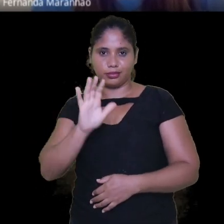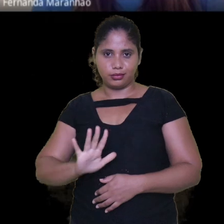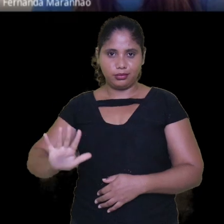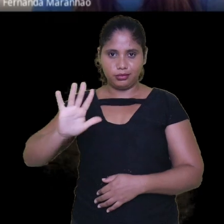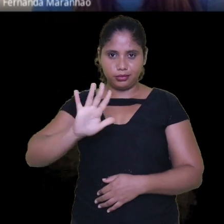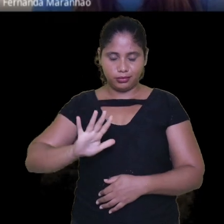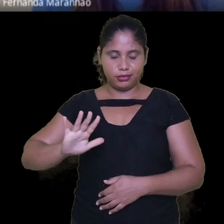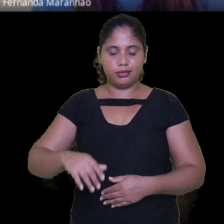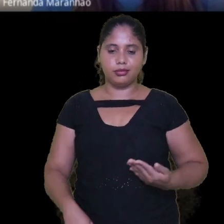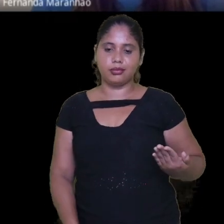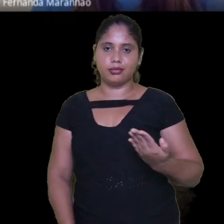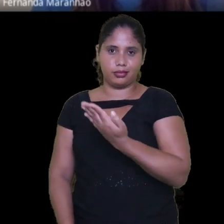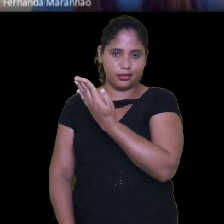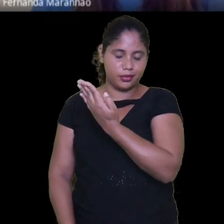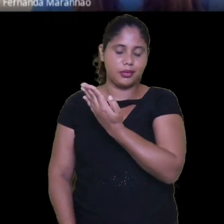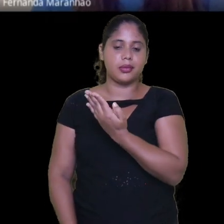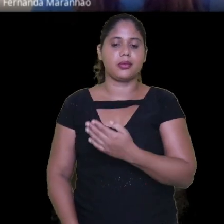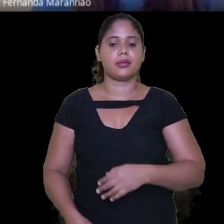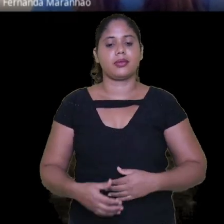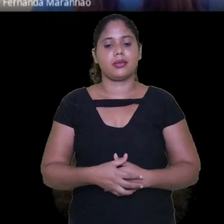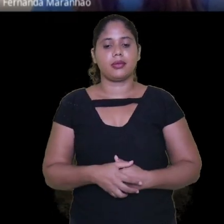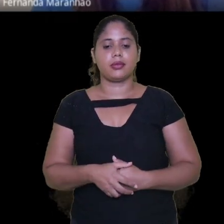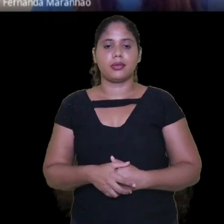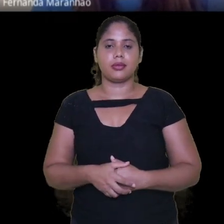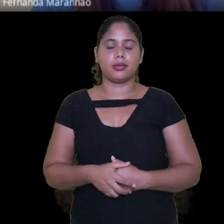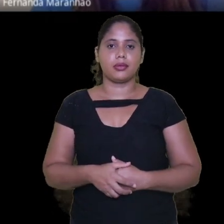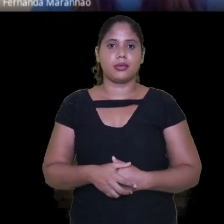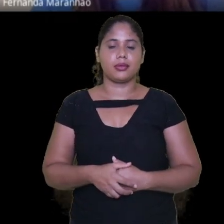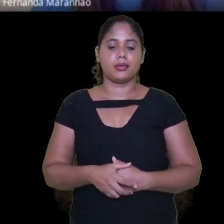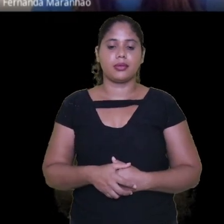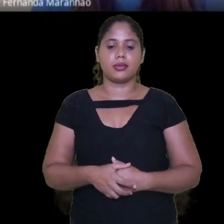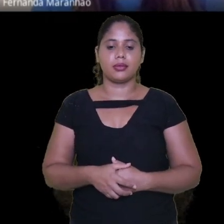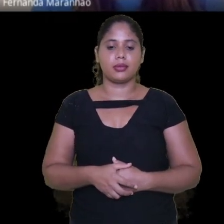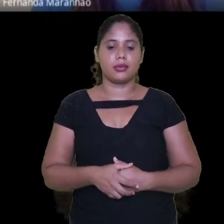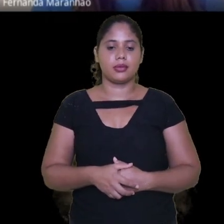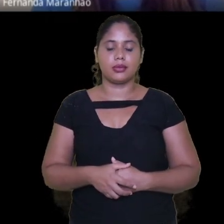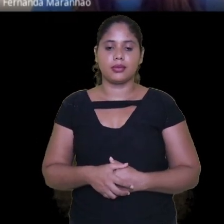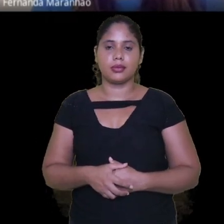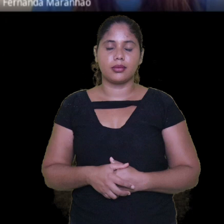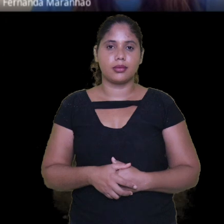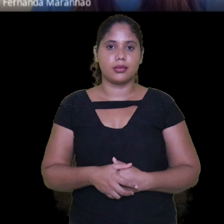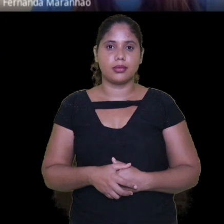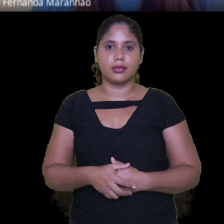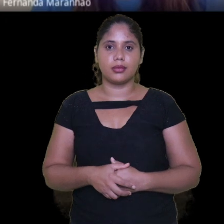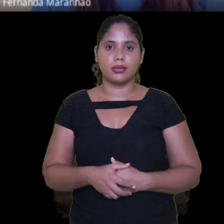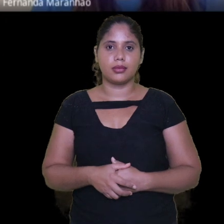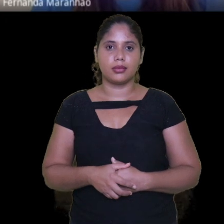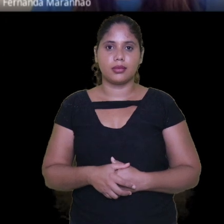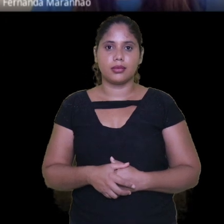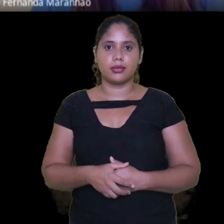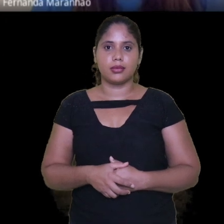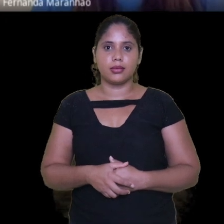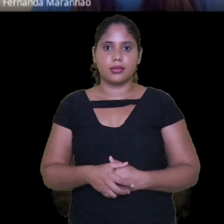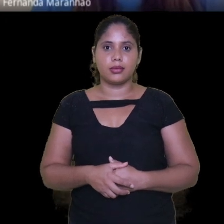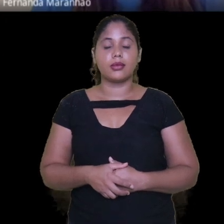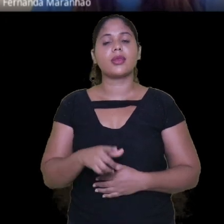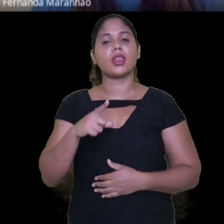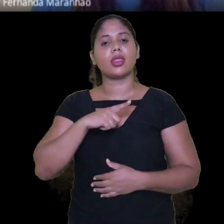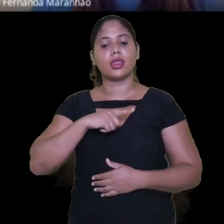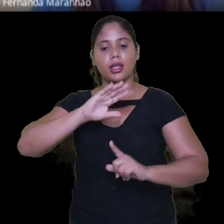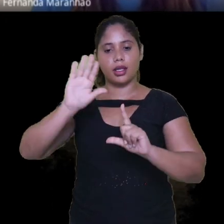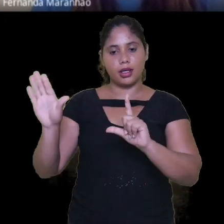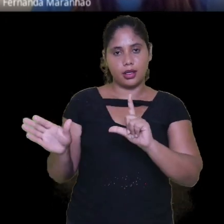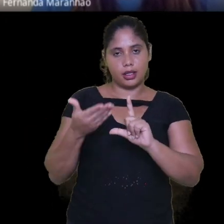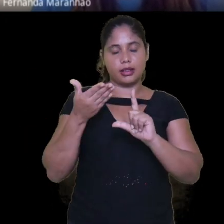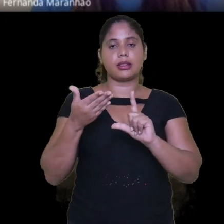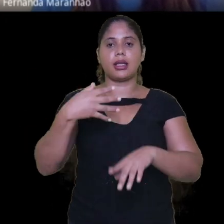restrição de crescimento, é muito importante, antes de mais nada, que seja refeito o cálculo da idade gestacional. Então, o erro